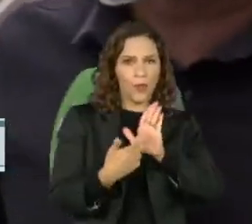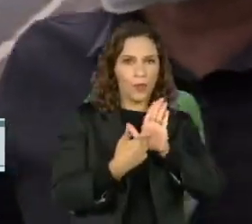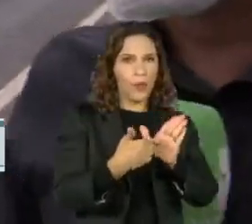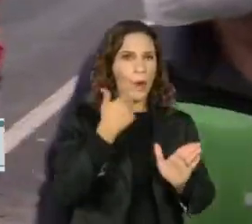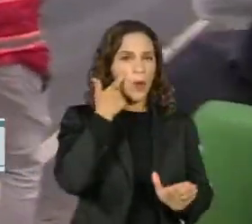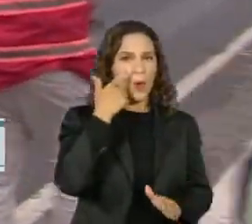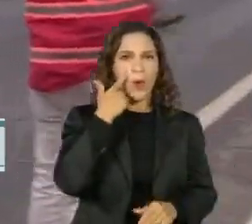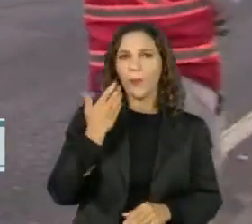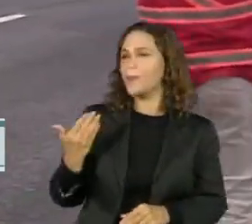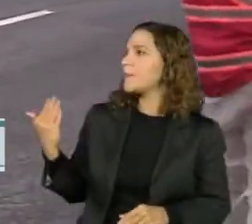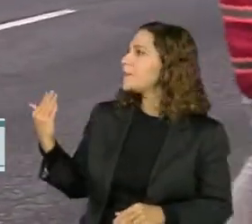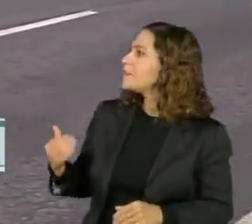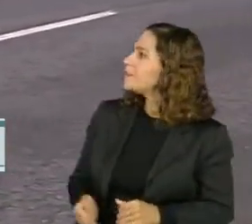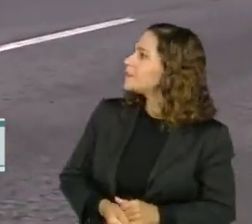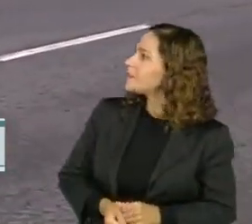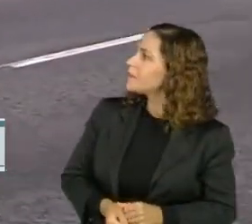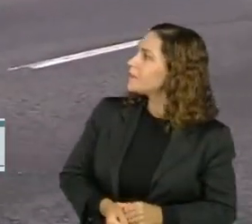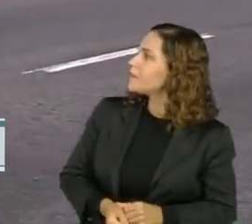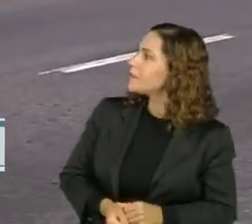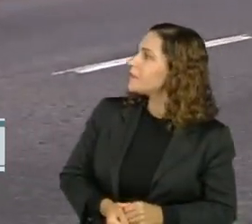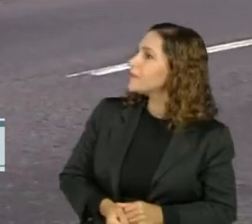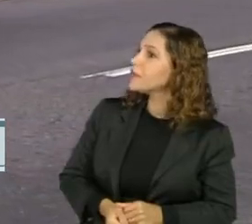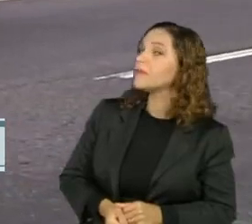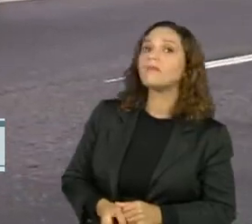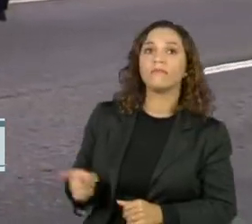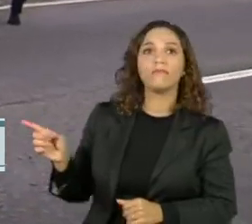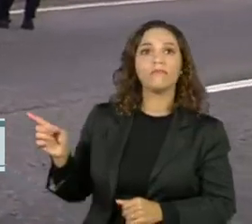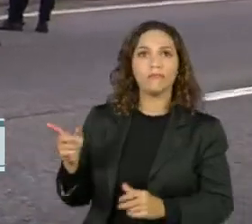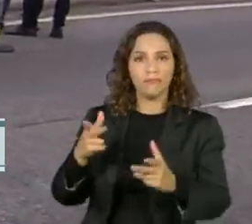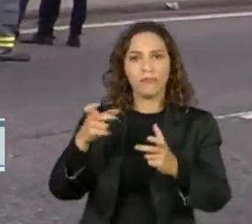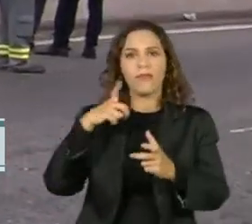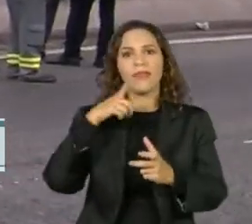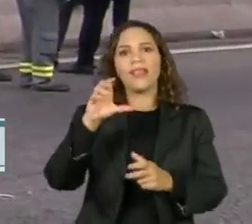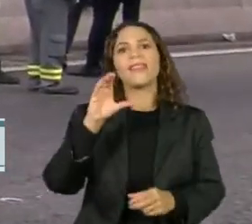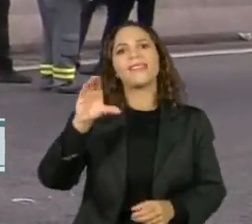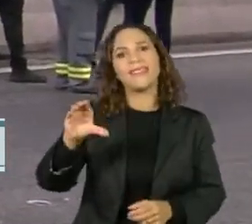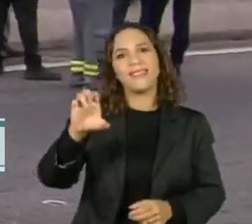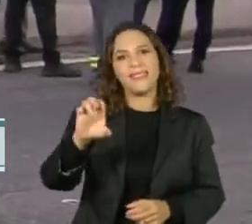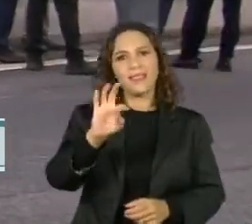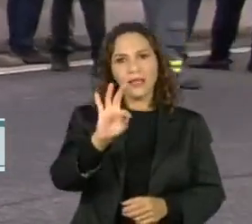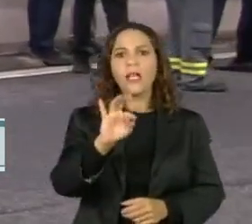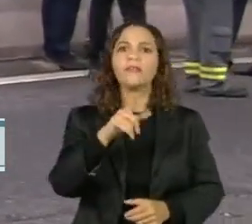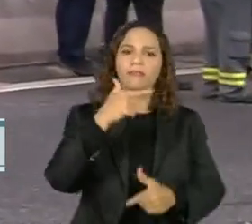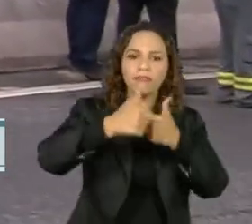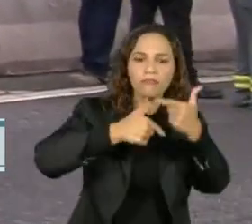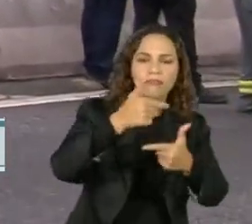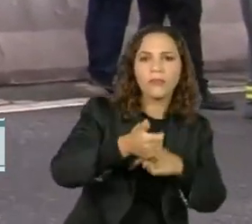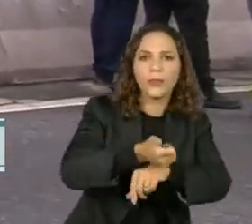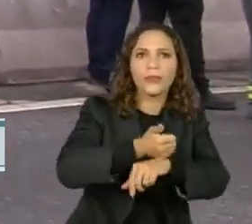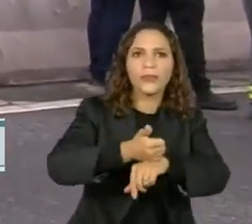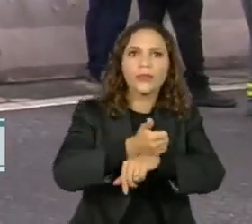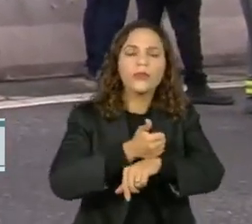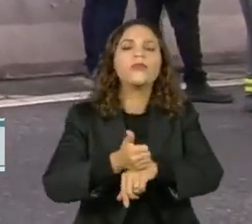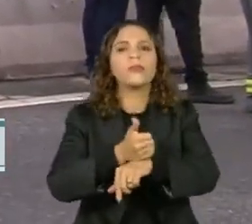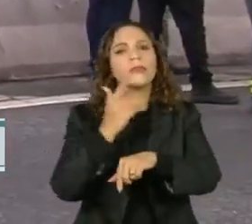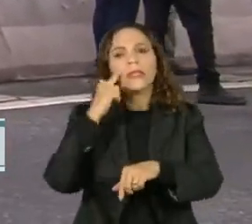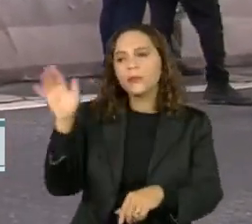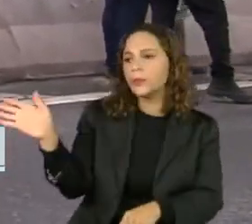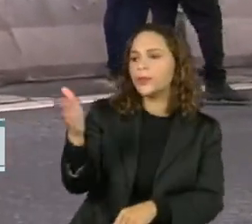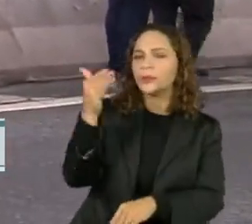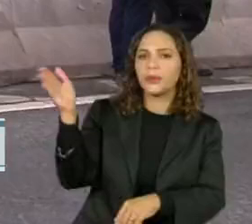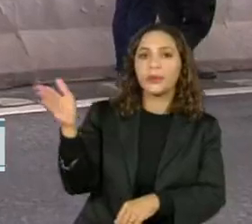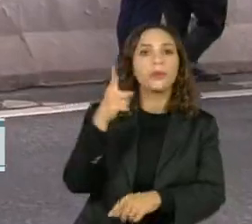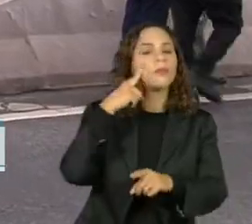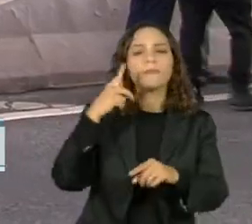cinegrafista mostrar, desse outro lado, você vê que os técnicos da CET estão trabalhando, toda a marginal do Rio Tietê